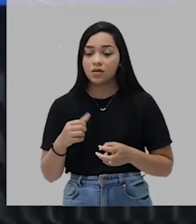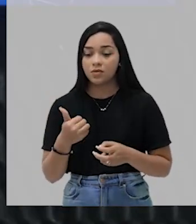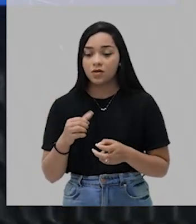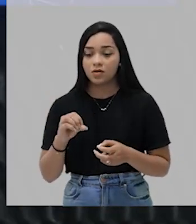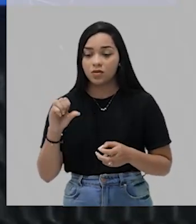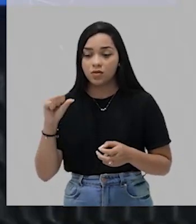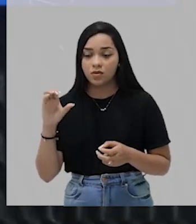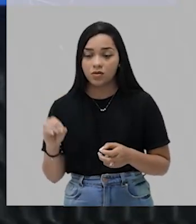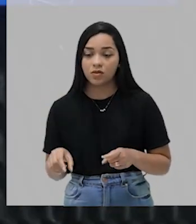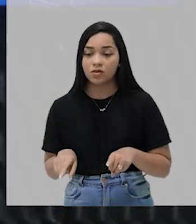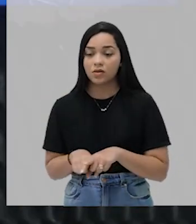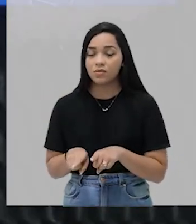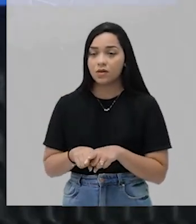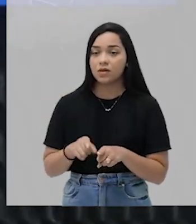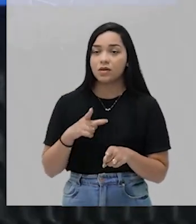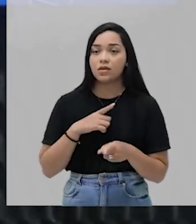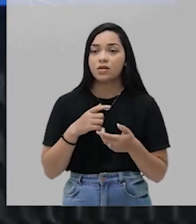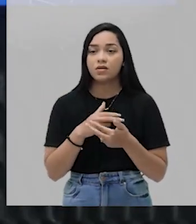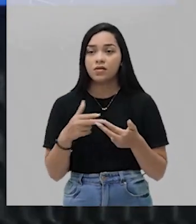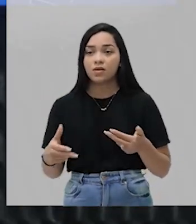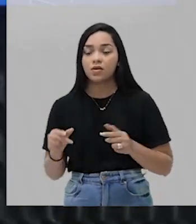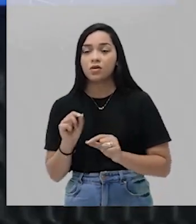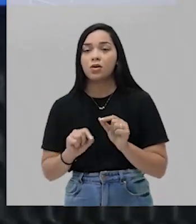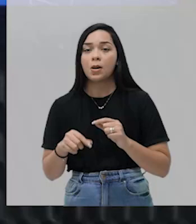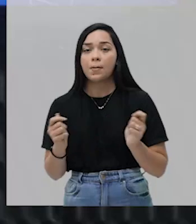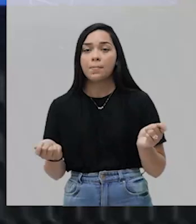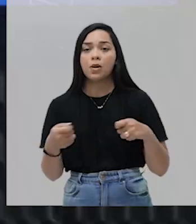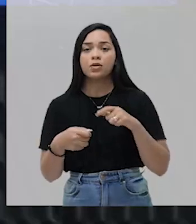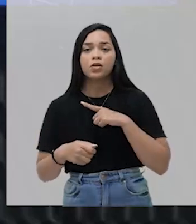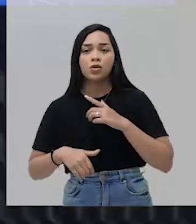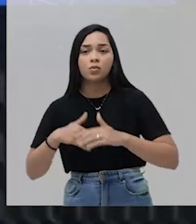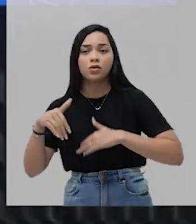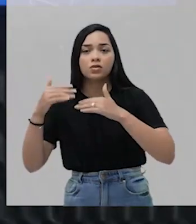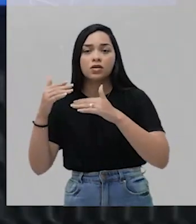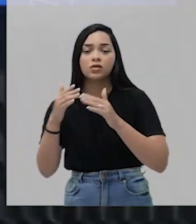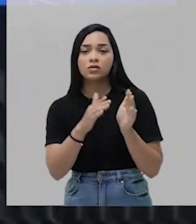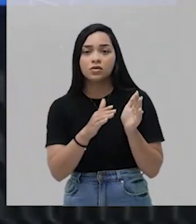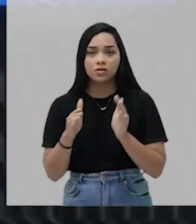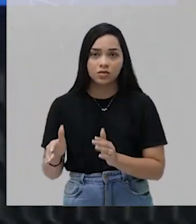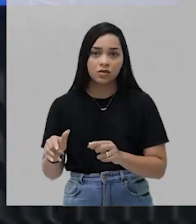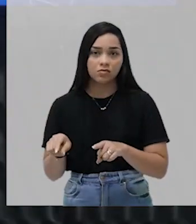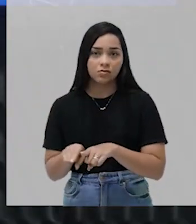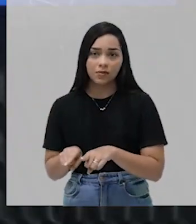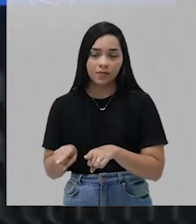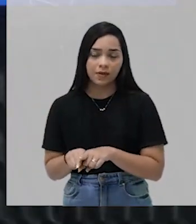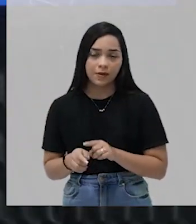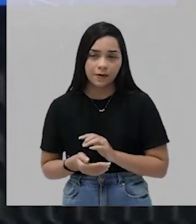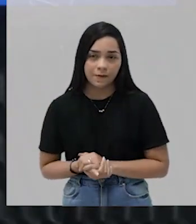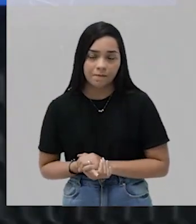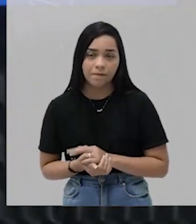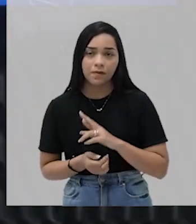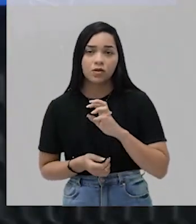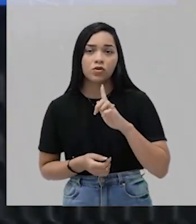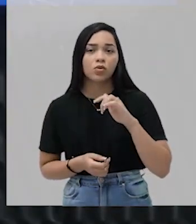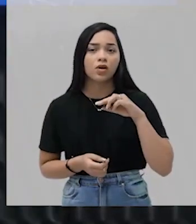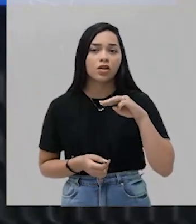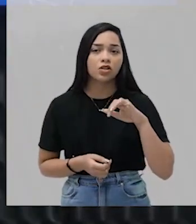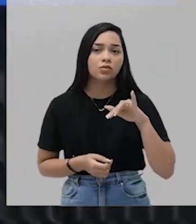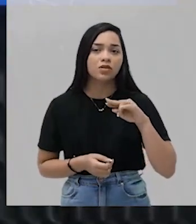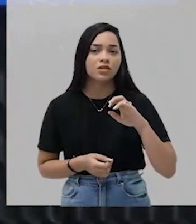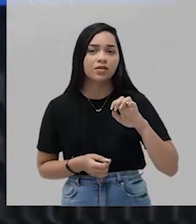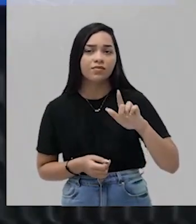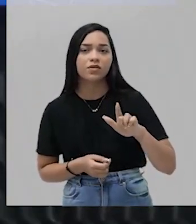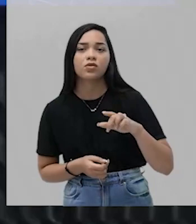80, a década onde politicamente se viveu um processo de transição de um regime